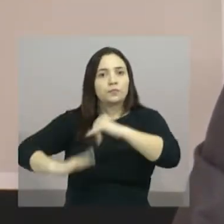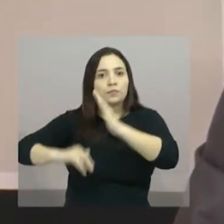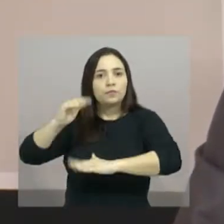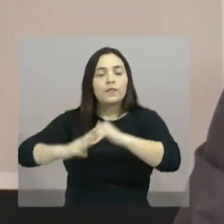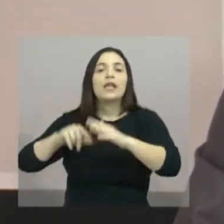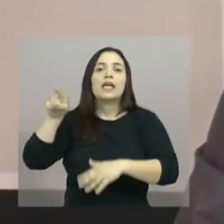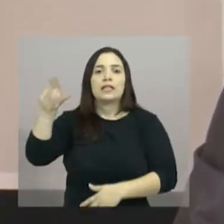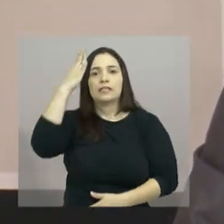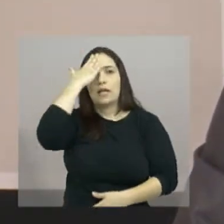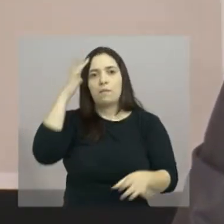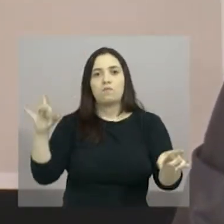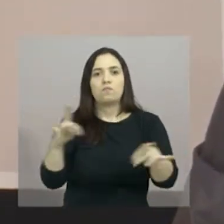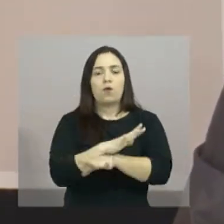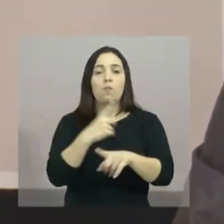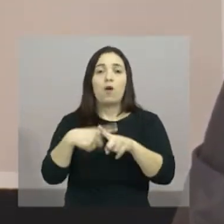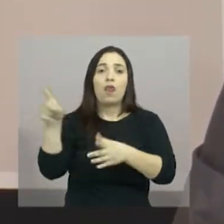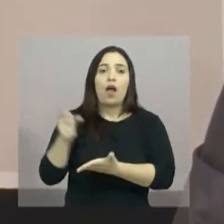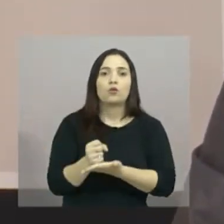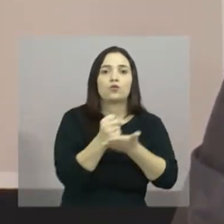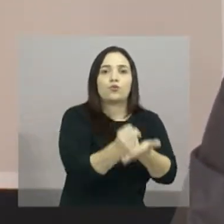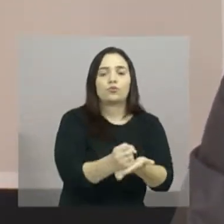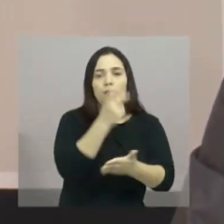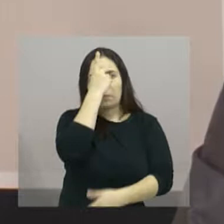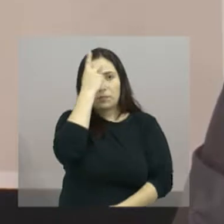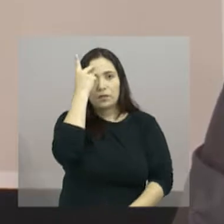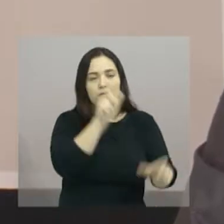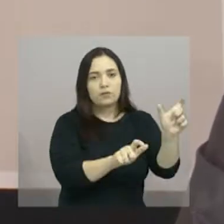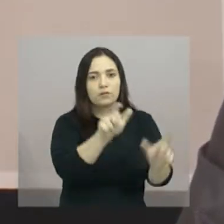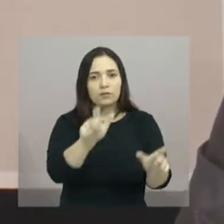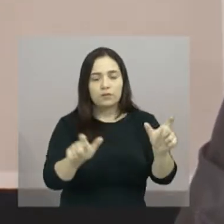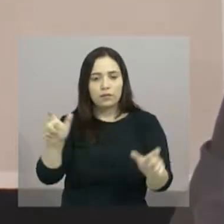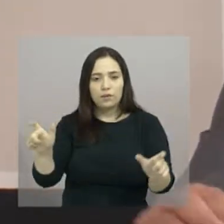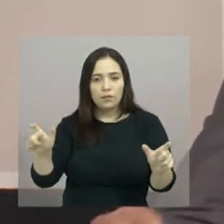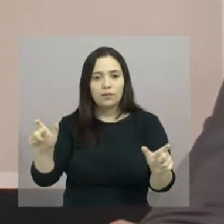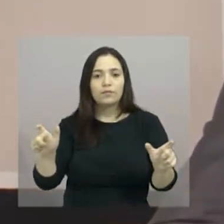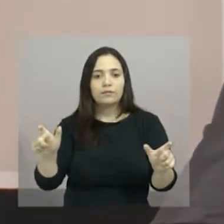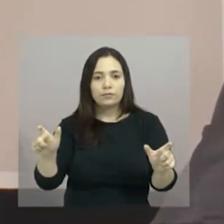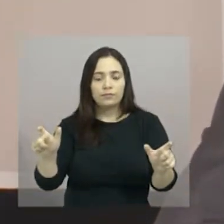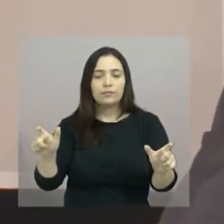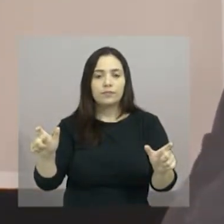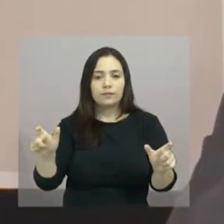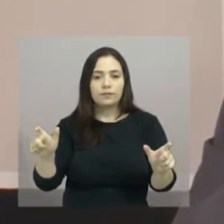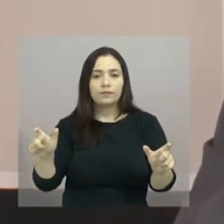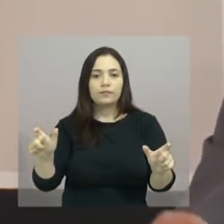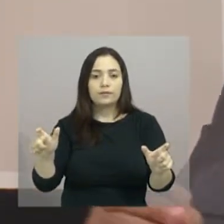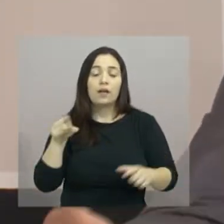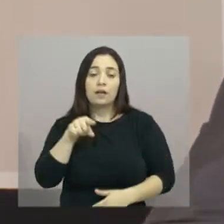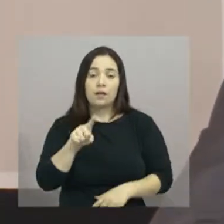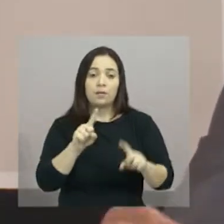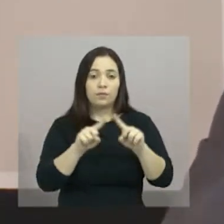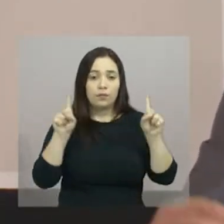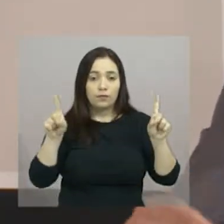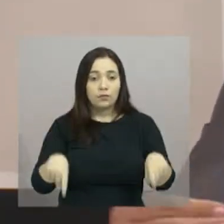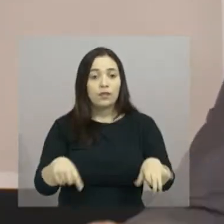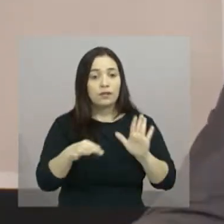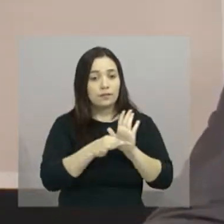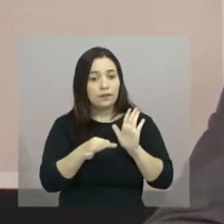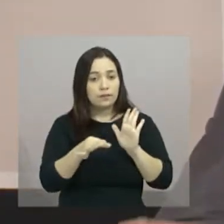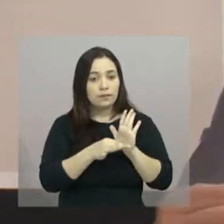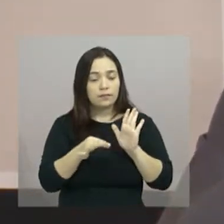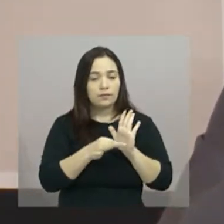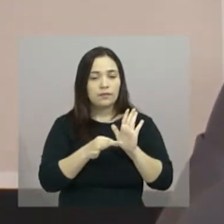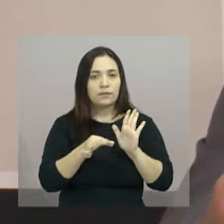atrapalhar muito a qualidade de vida, principalmente dos mais idosos, é fundamental. Portanto, é um projeto de indicação, a